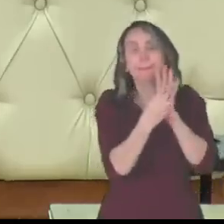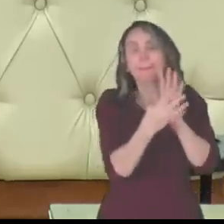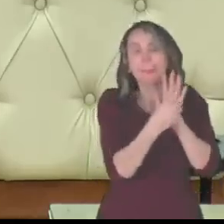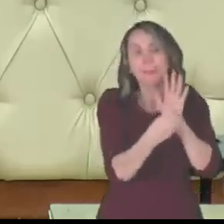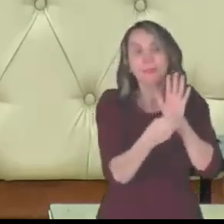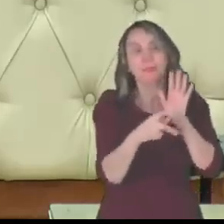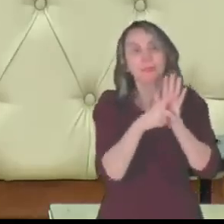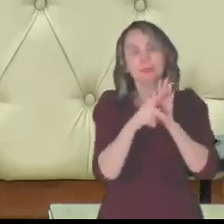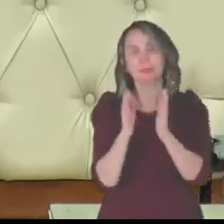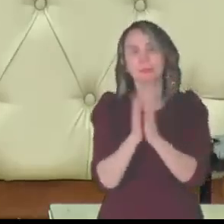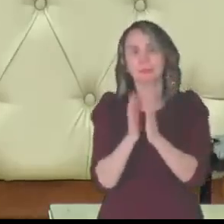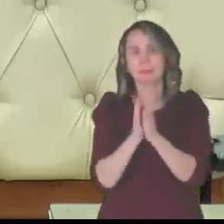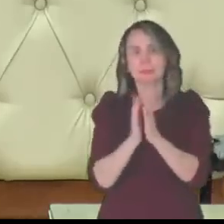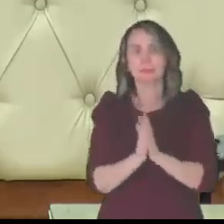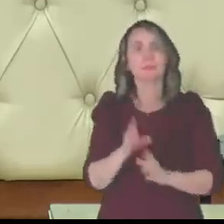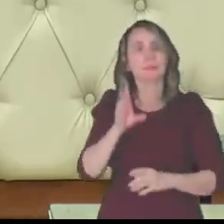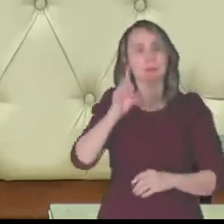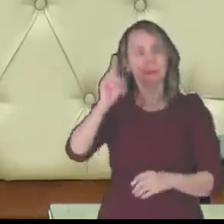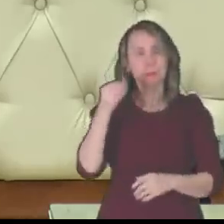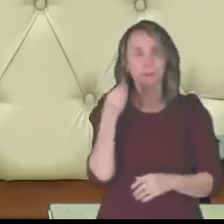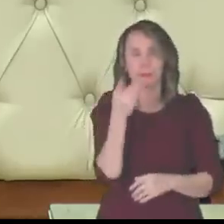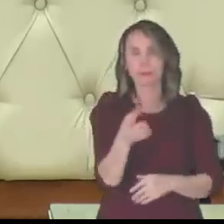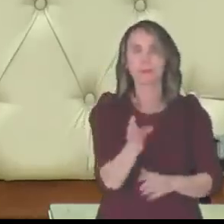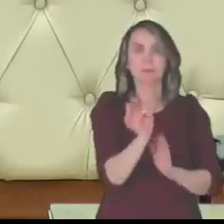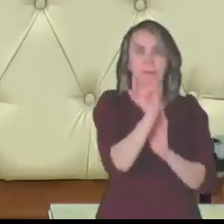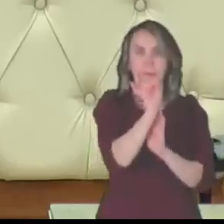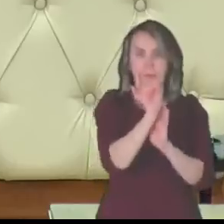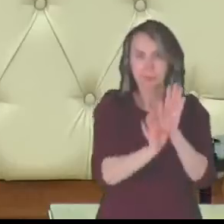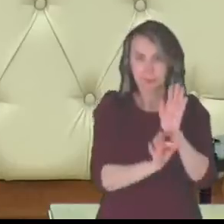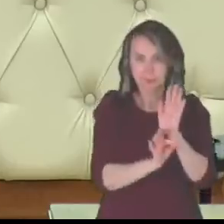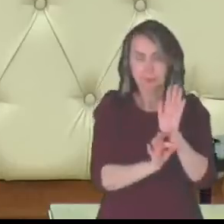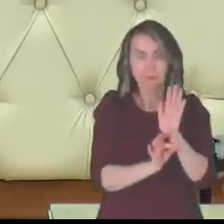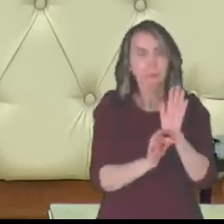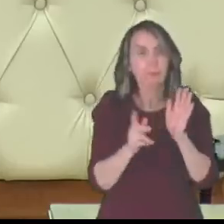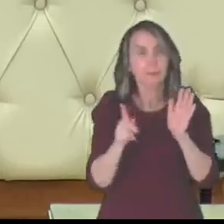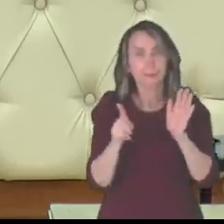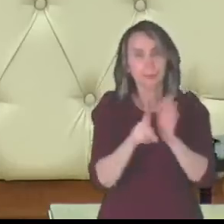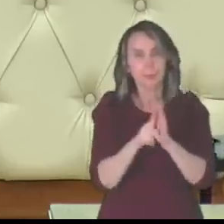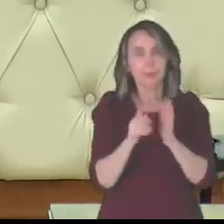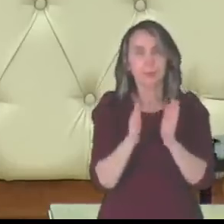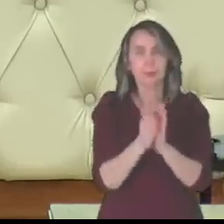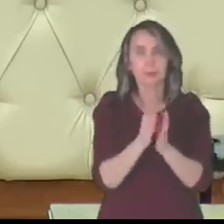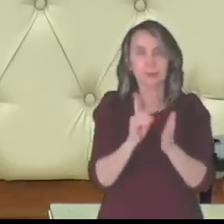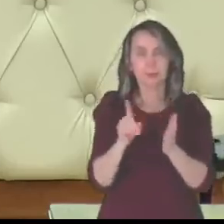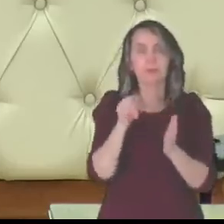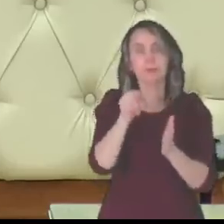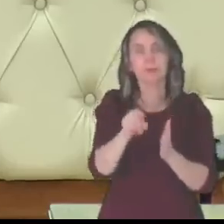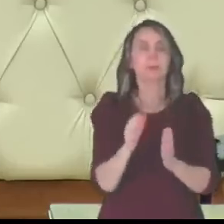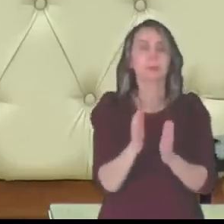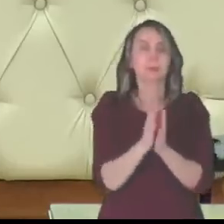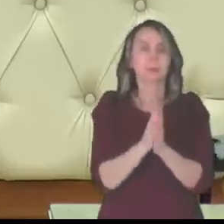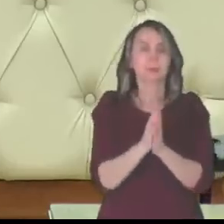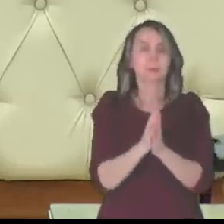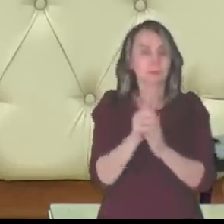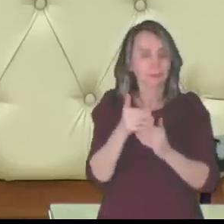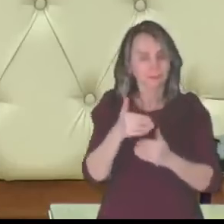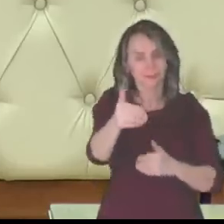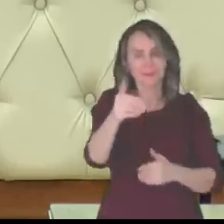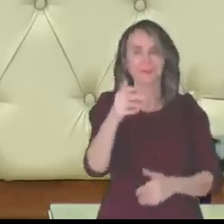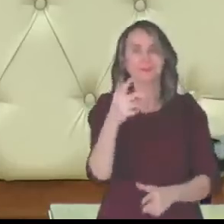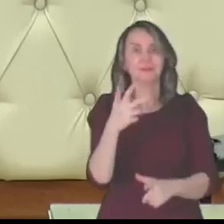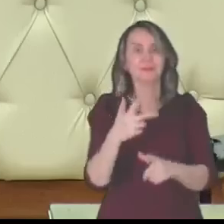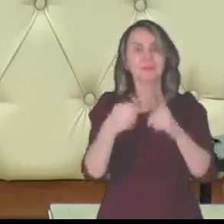Deus vai lhe dar textos bíblicos para você orar e a Vitória vai ser grande na sua vida